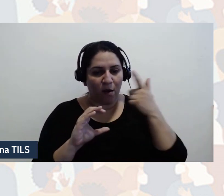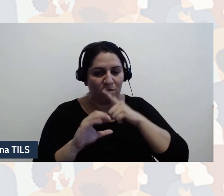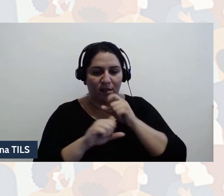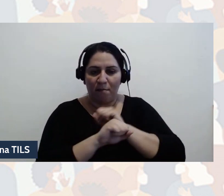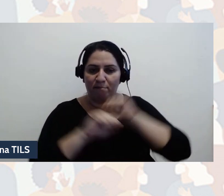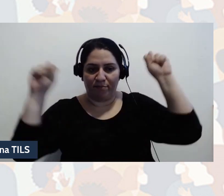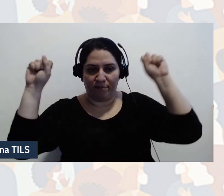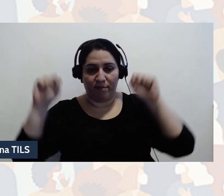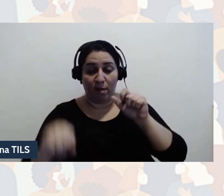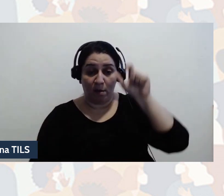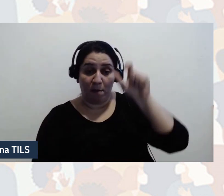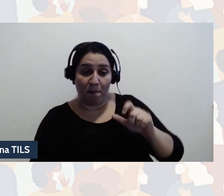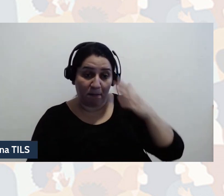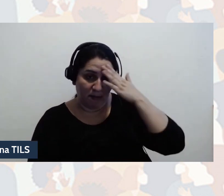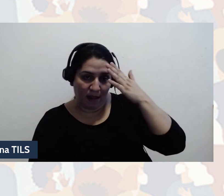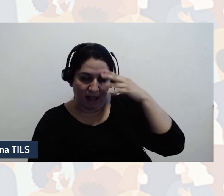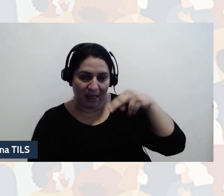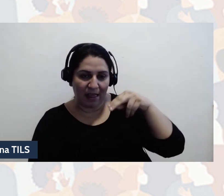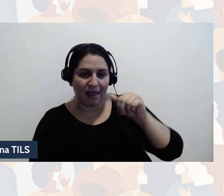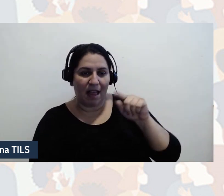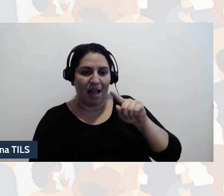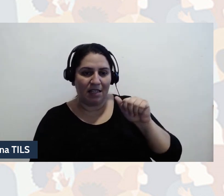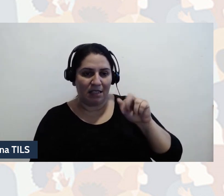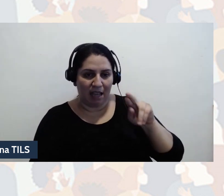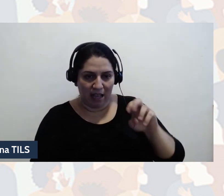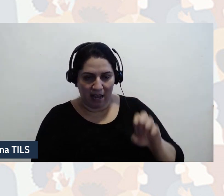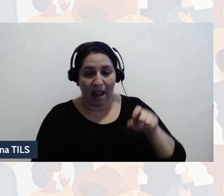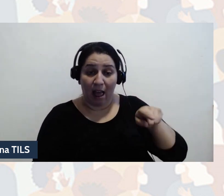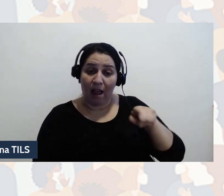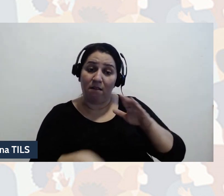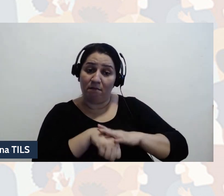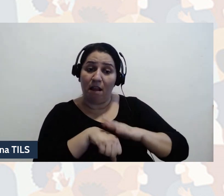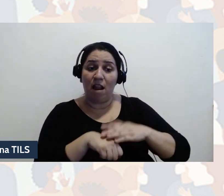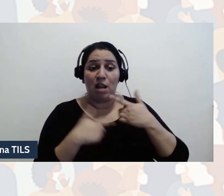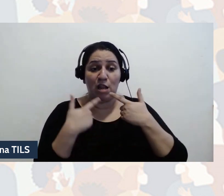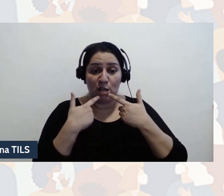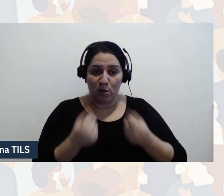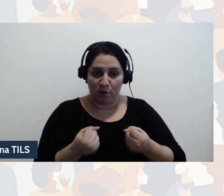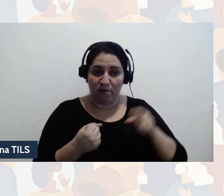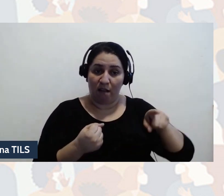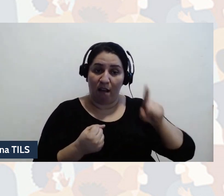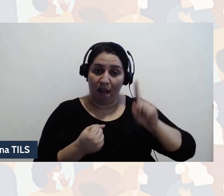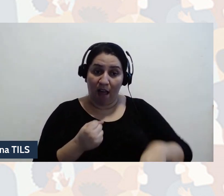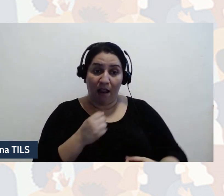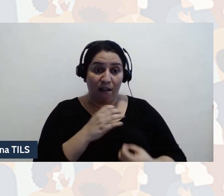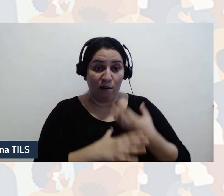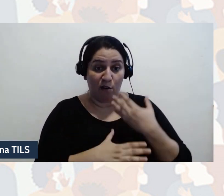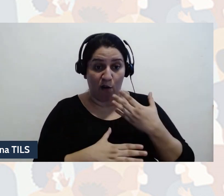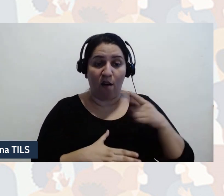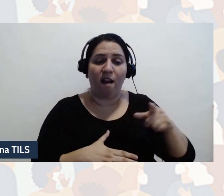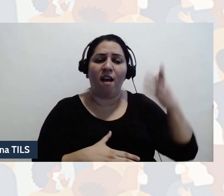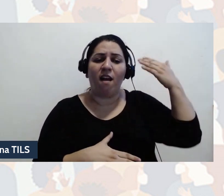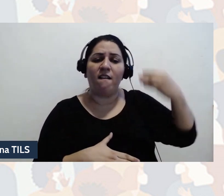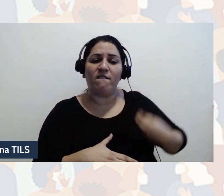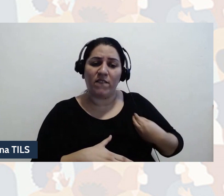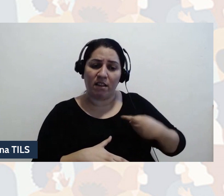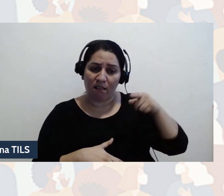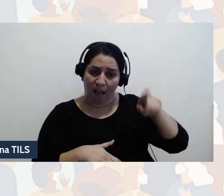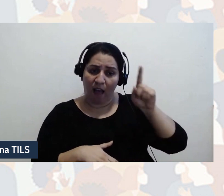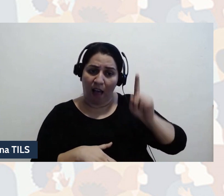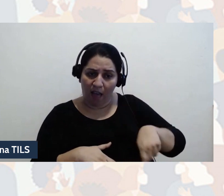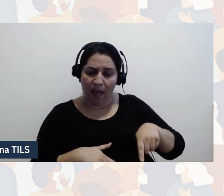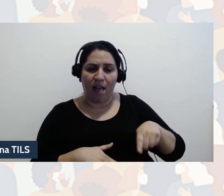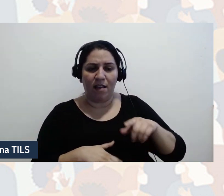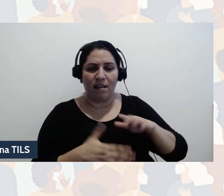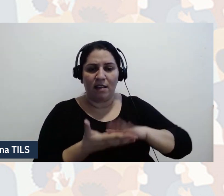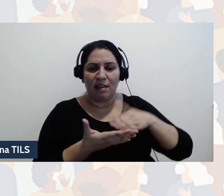Nazaré, uma linguista do século 22, criada para ser uma intérprete interestelar. O mundo do romance começa séculos